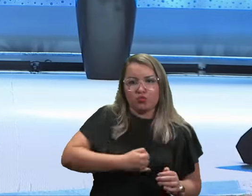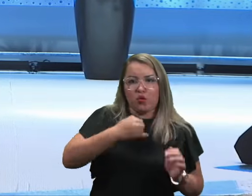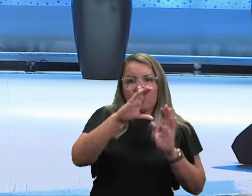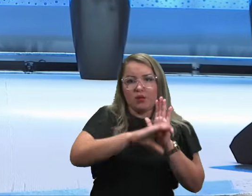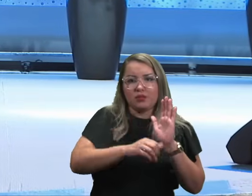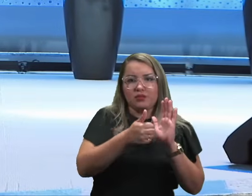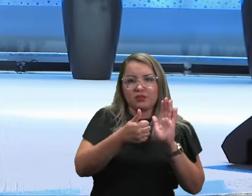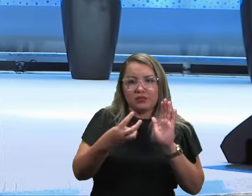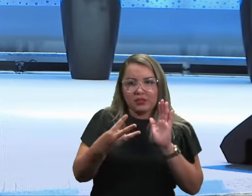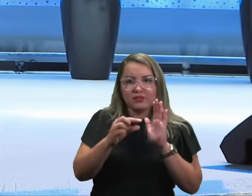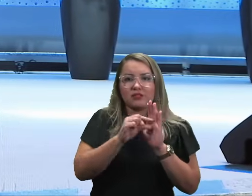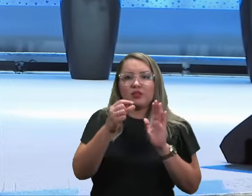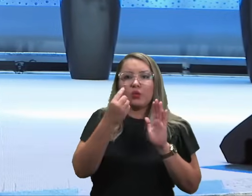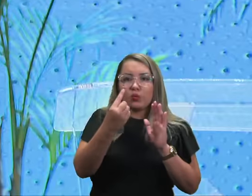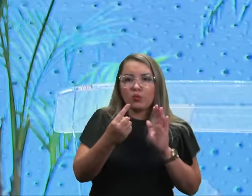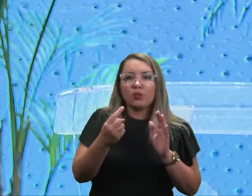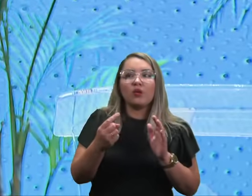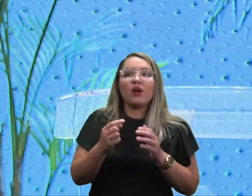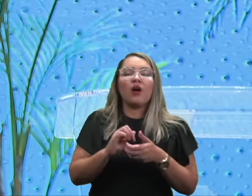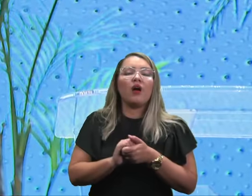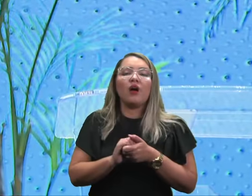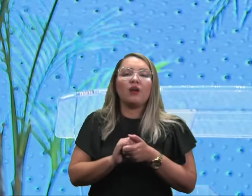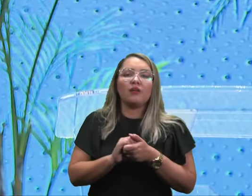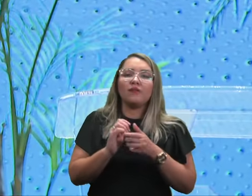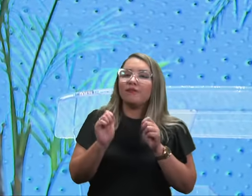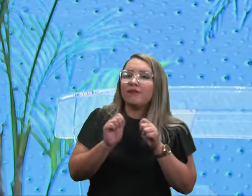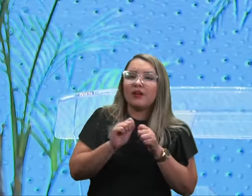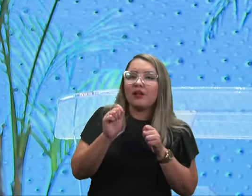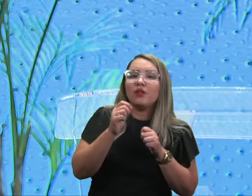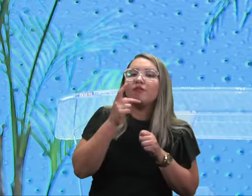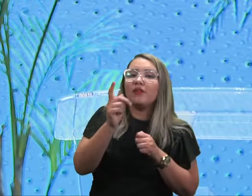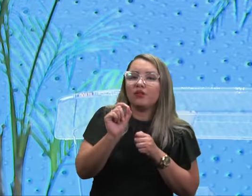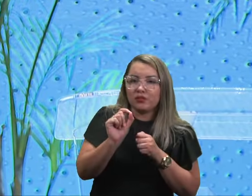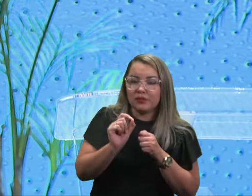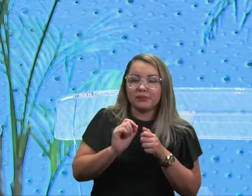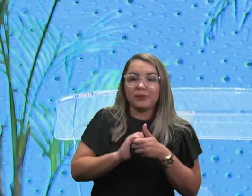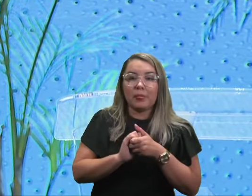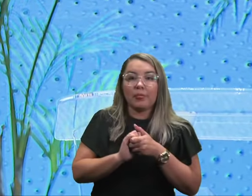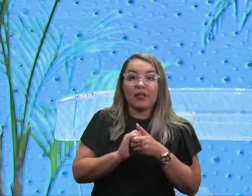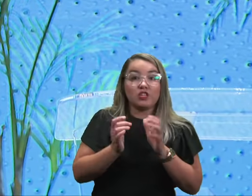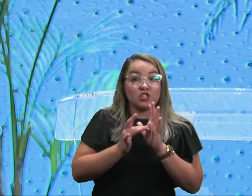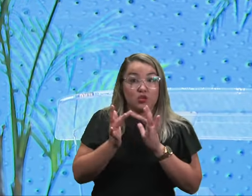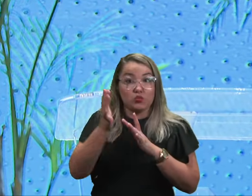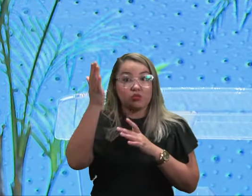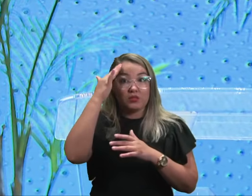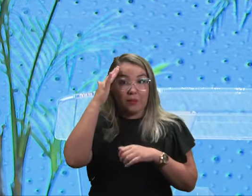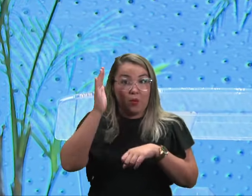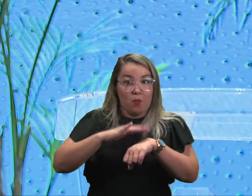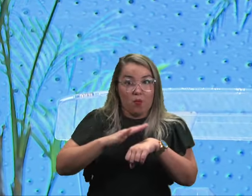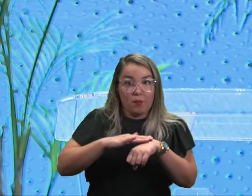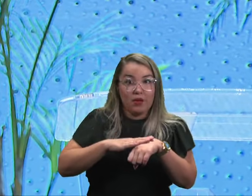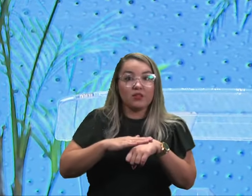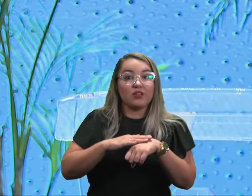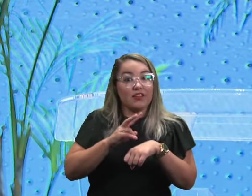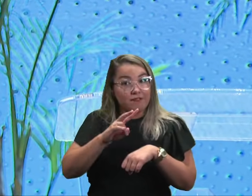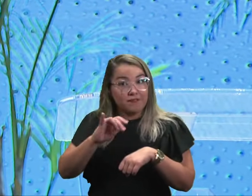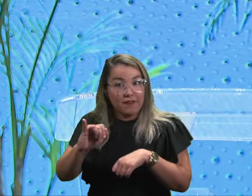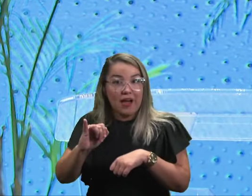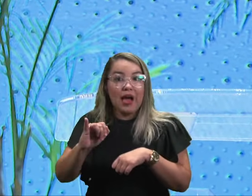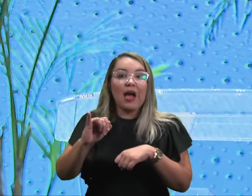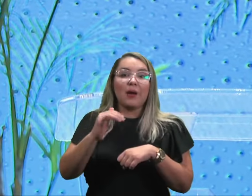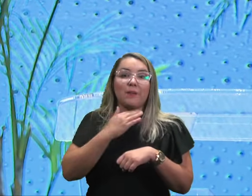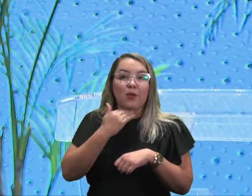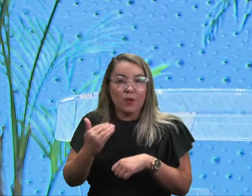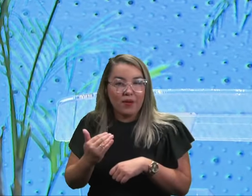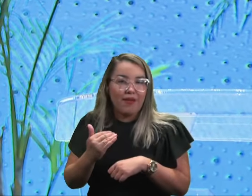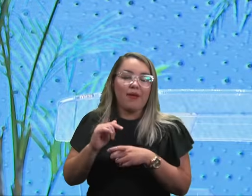da festa da Páscoa, sabendo Jesus que era chegada a sua hora de passar deste mundo para o Pai, tendo amado